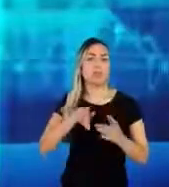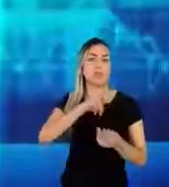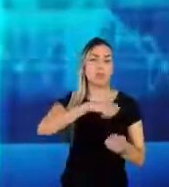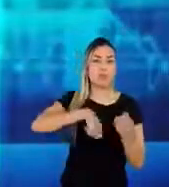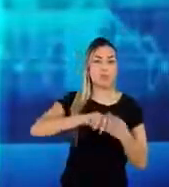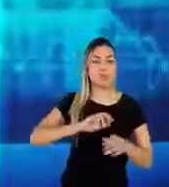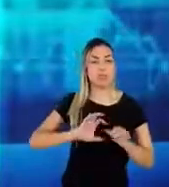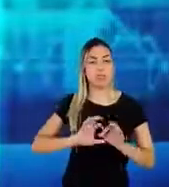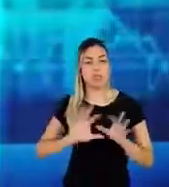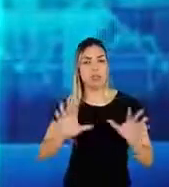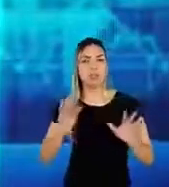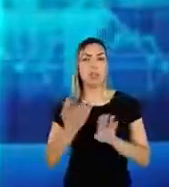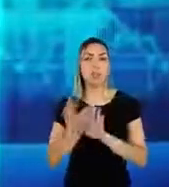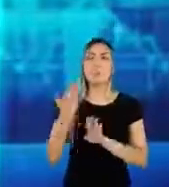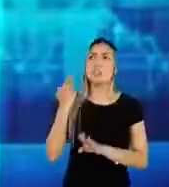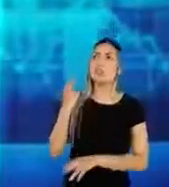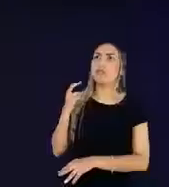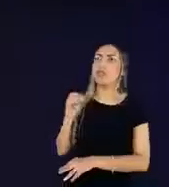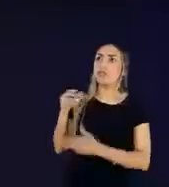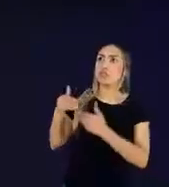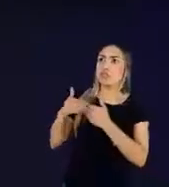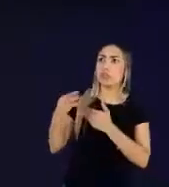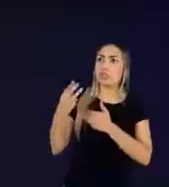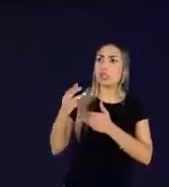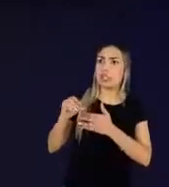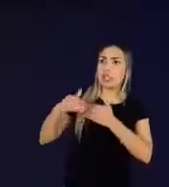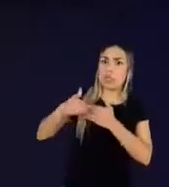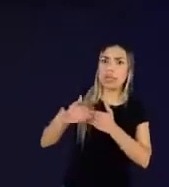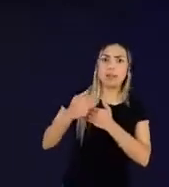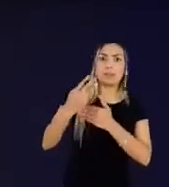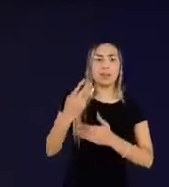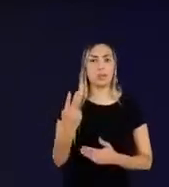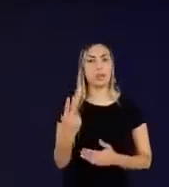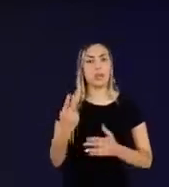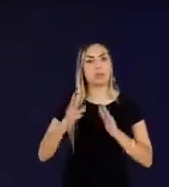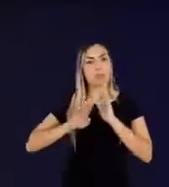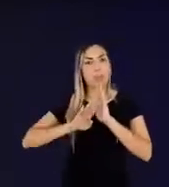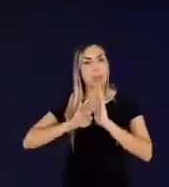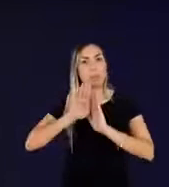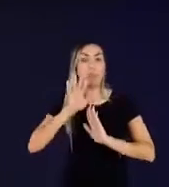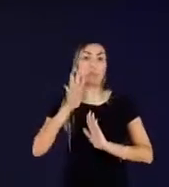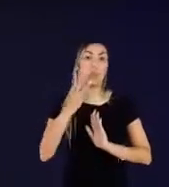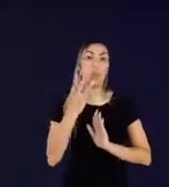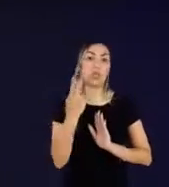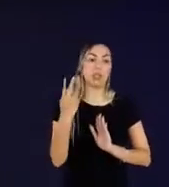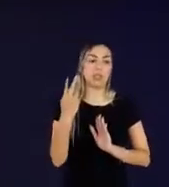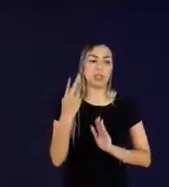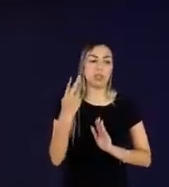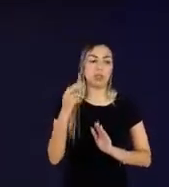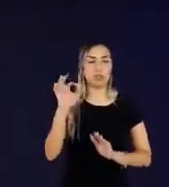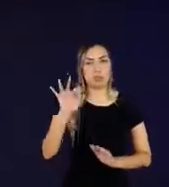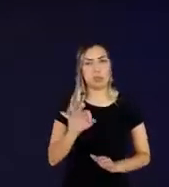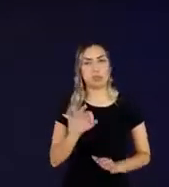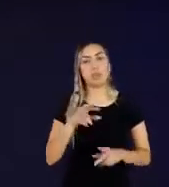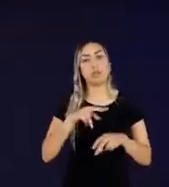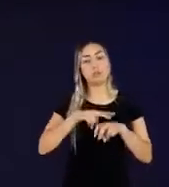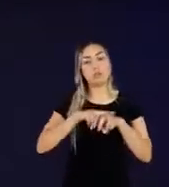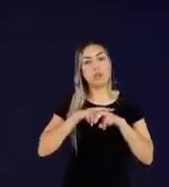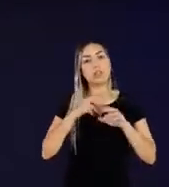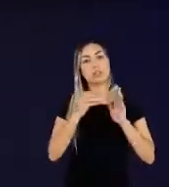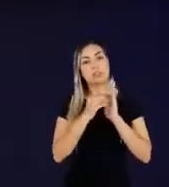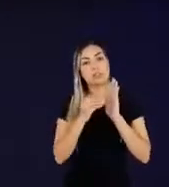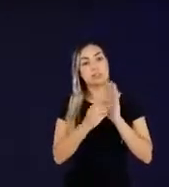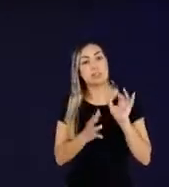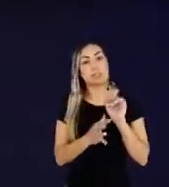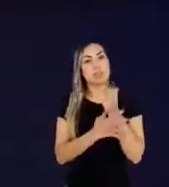20%. Avançamos para 30%, 32%, tendo um potencial de 40%. Então, essa agenda de segurança nas transações, ela se